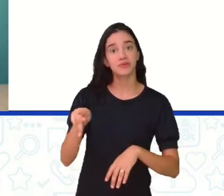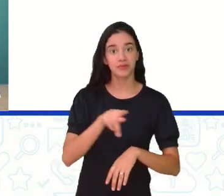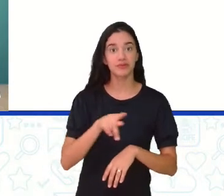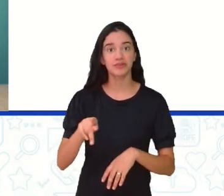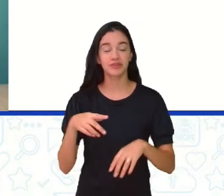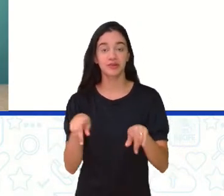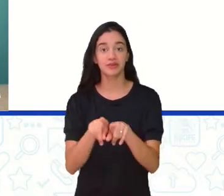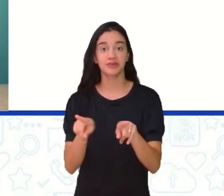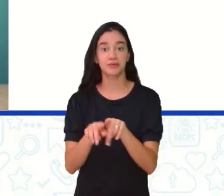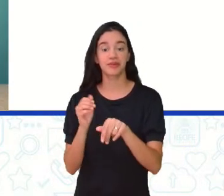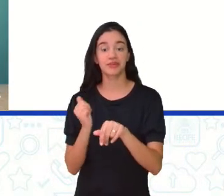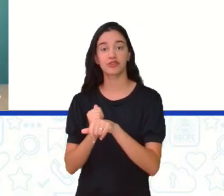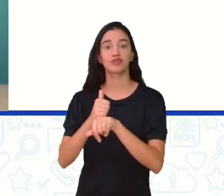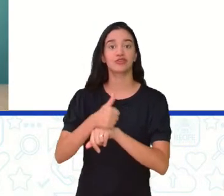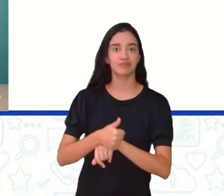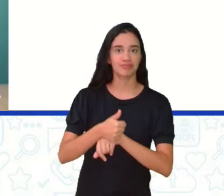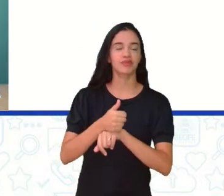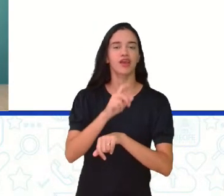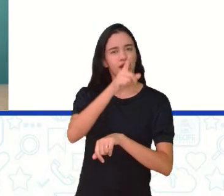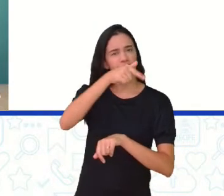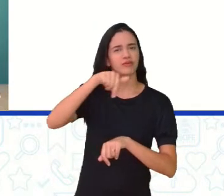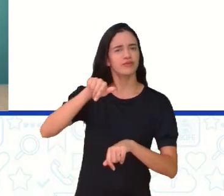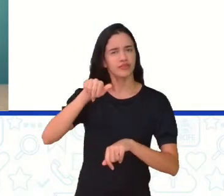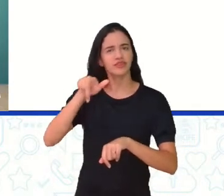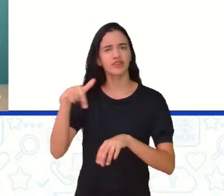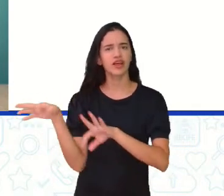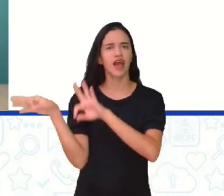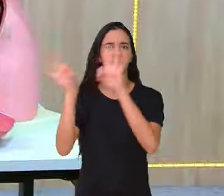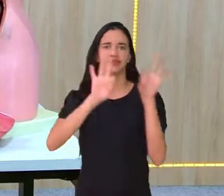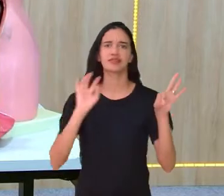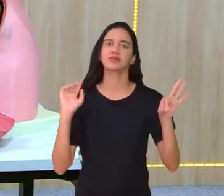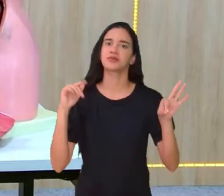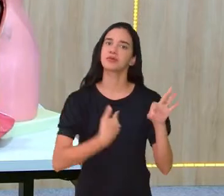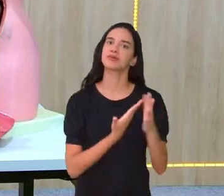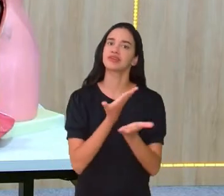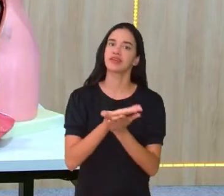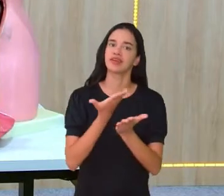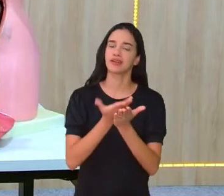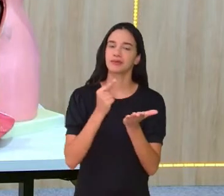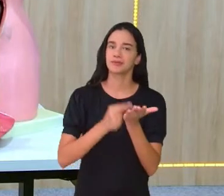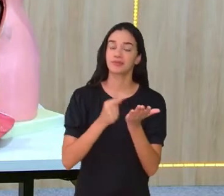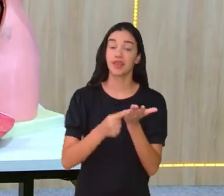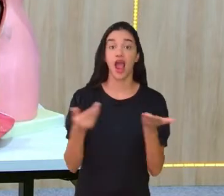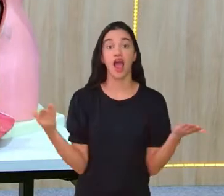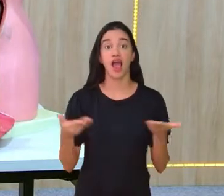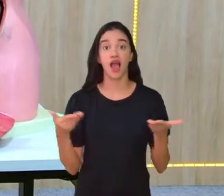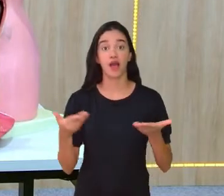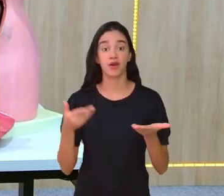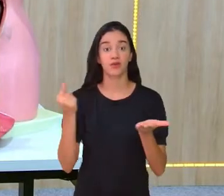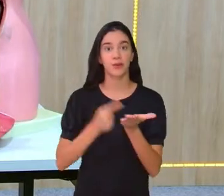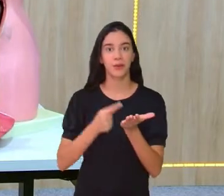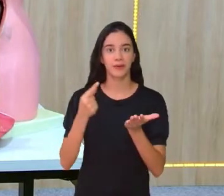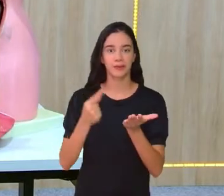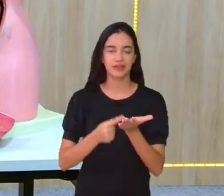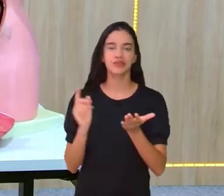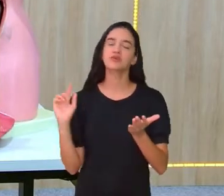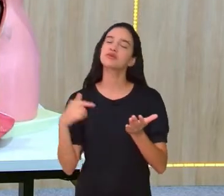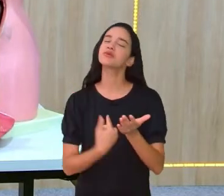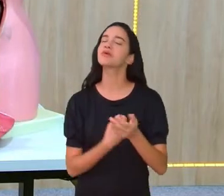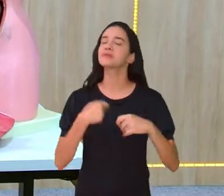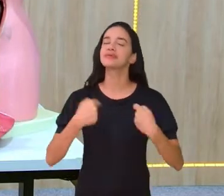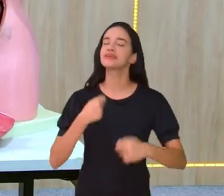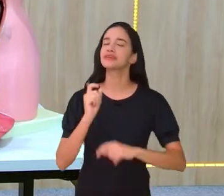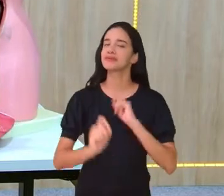e os gestores estão dando para que vocês venham assistir a nossa aula no aplicativo. Agora, para o aplicativo, nós vamos